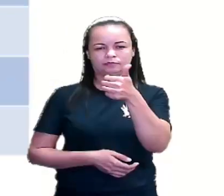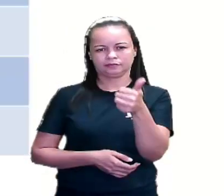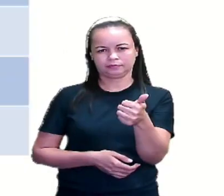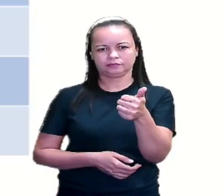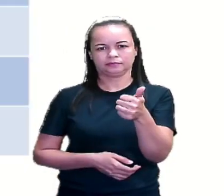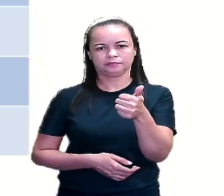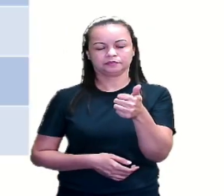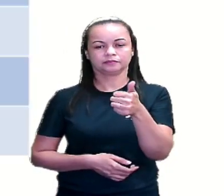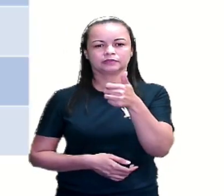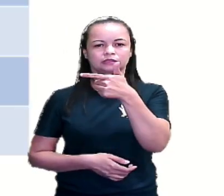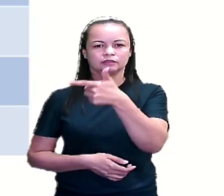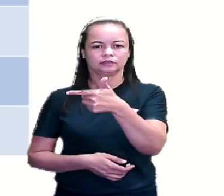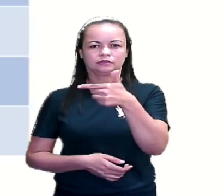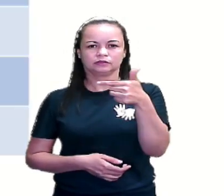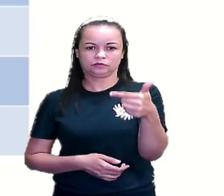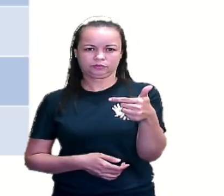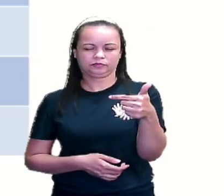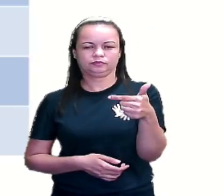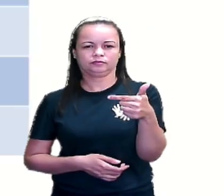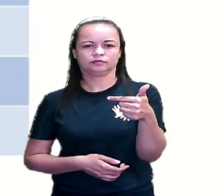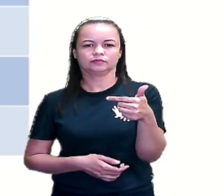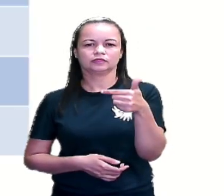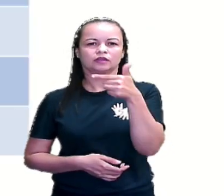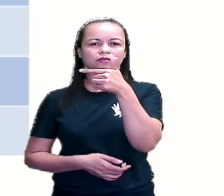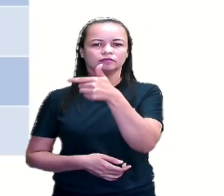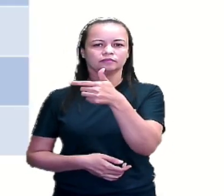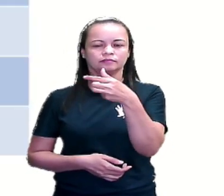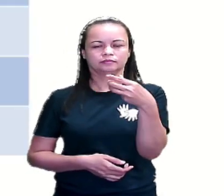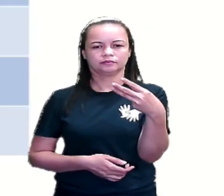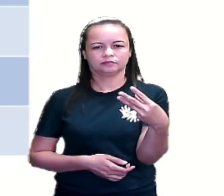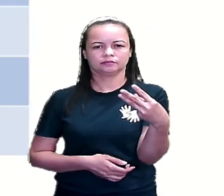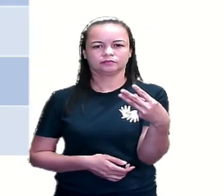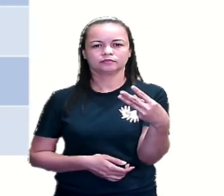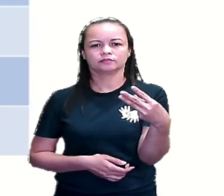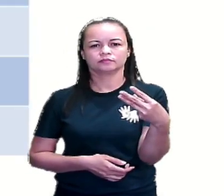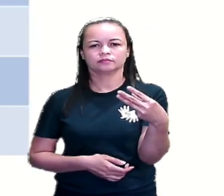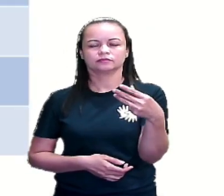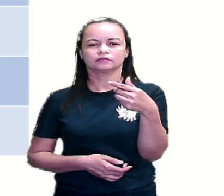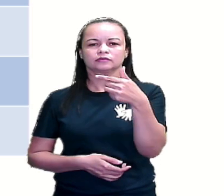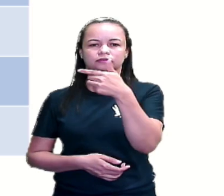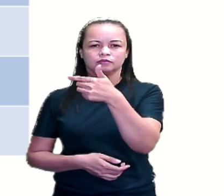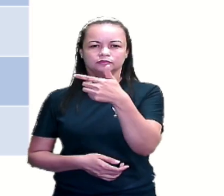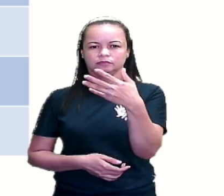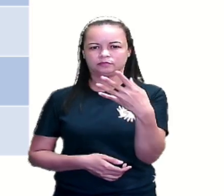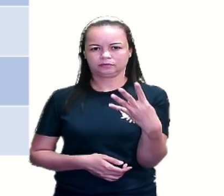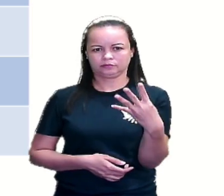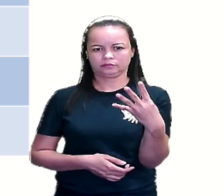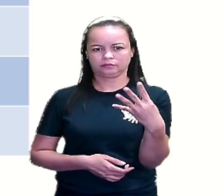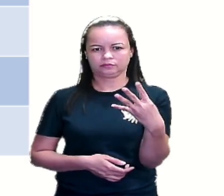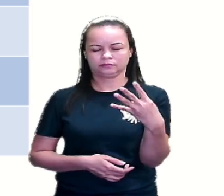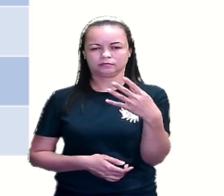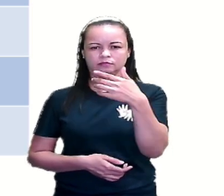21, 22, 23, 24,